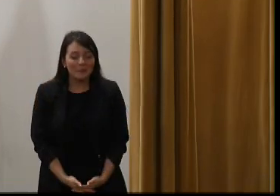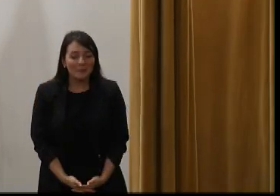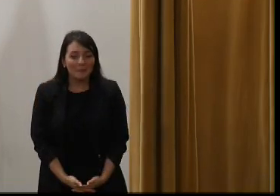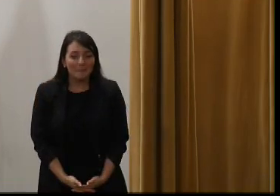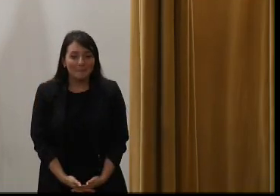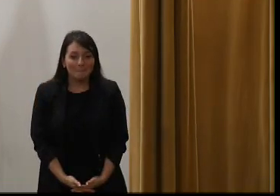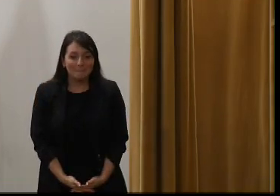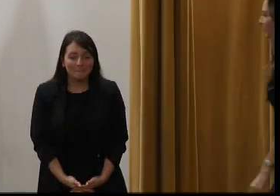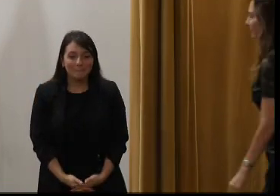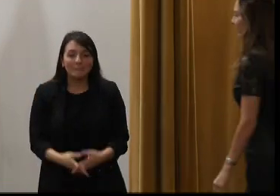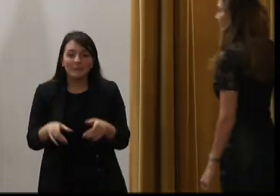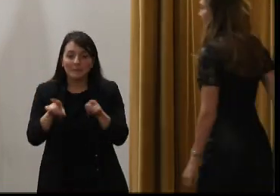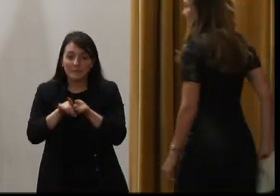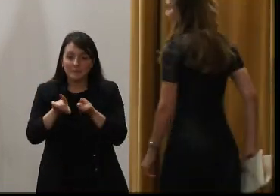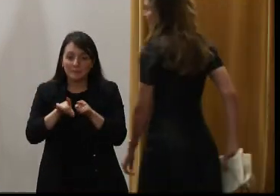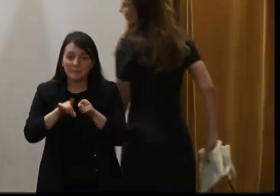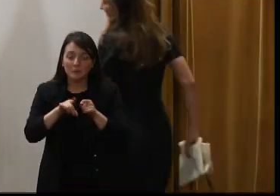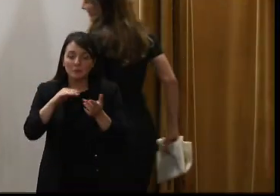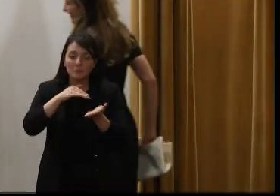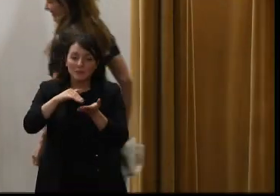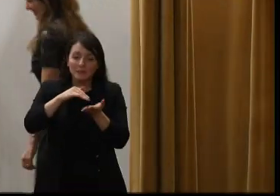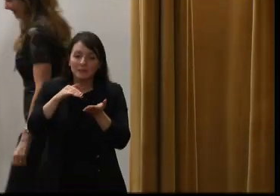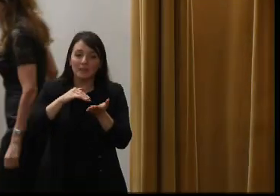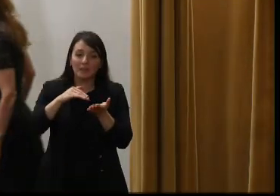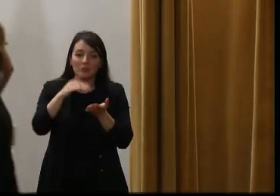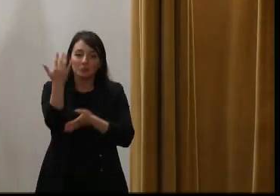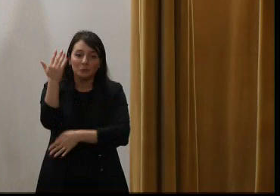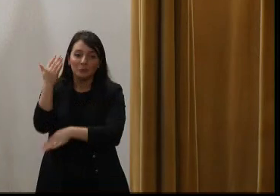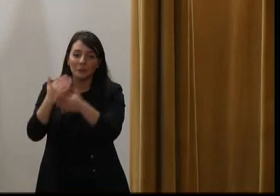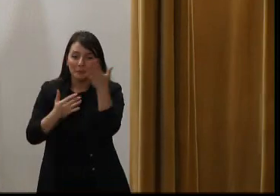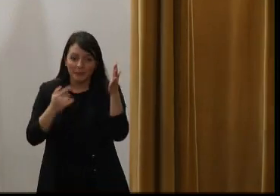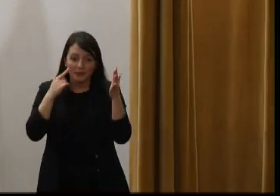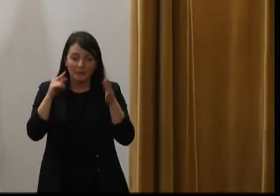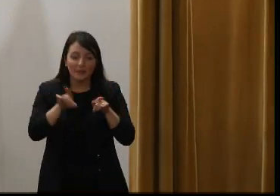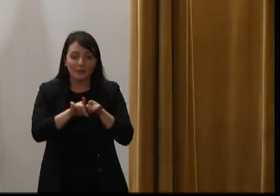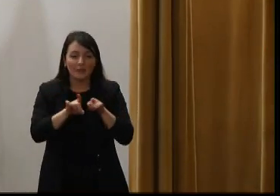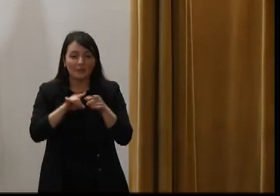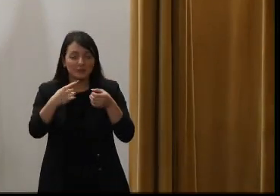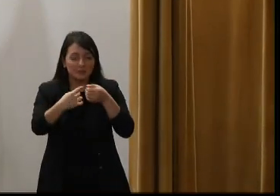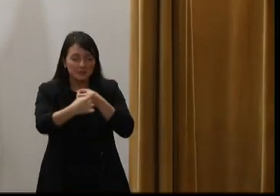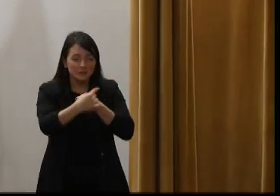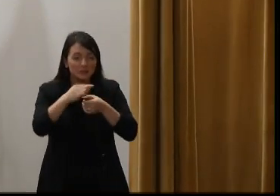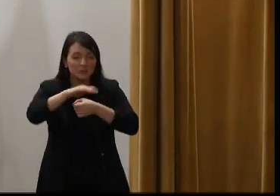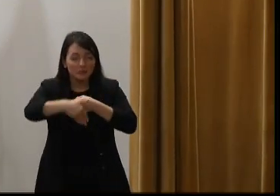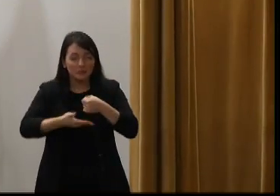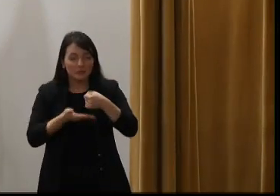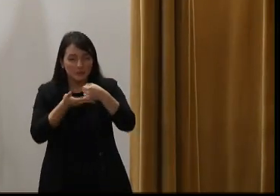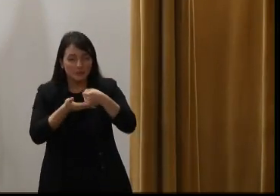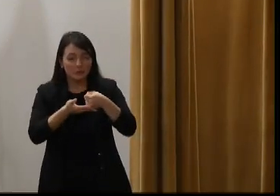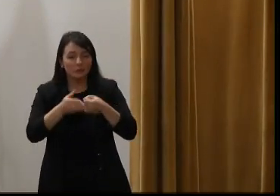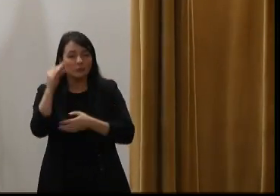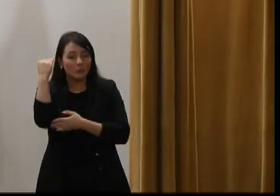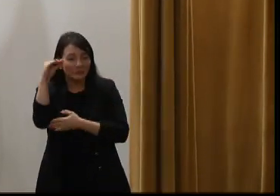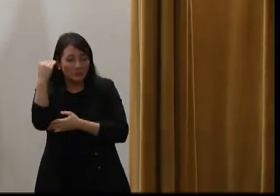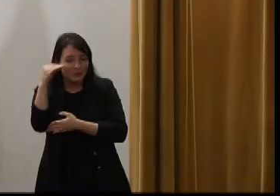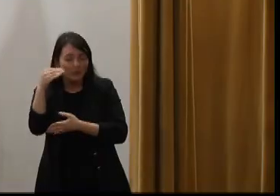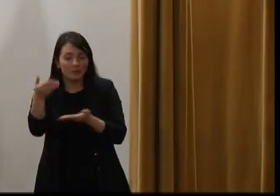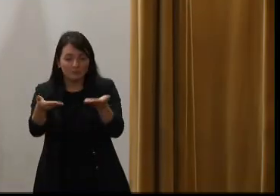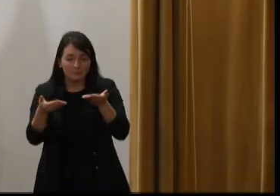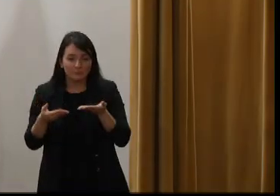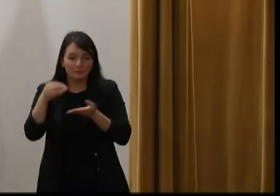O ilustríssimo secretário adjunto do Meio Ambiente, Urbanismo e Sustentabilidade de Porto Alegre, senhor Maurício